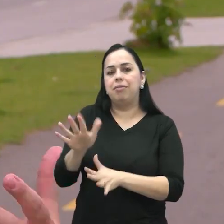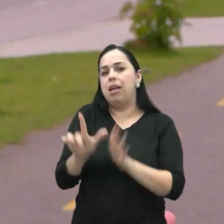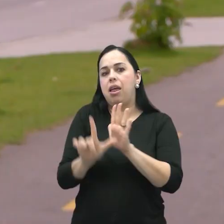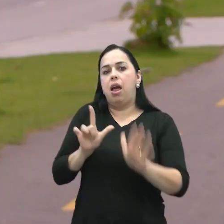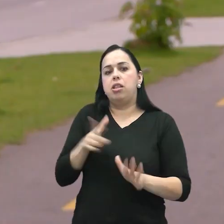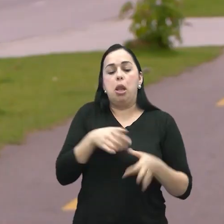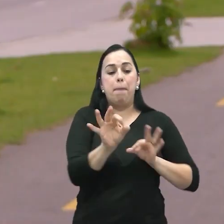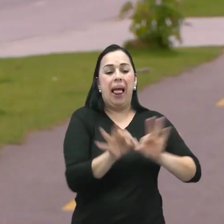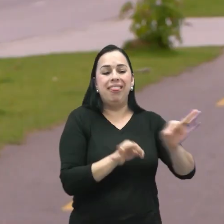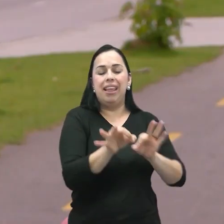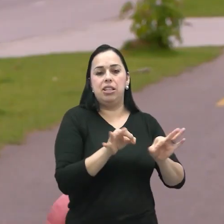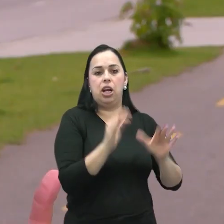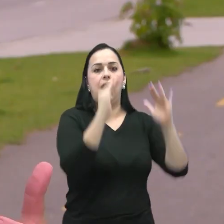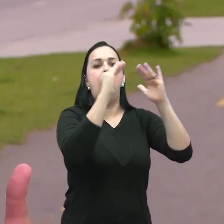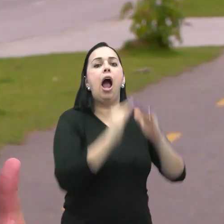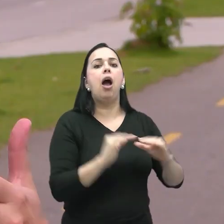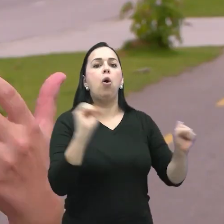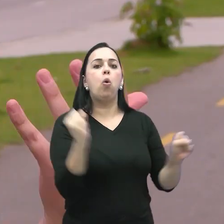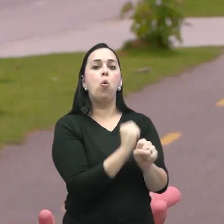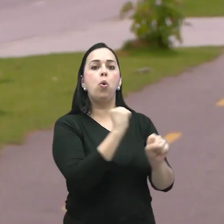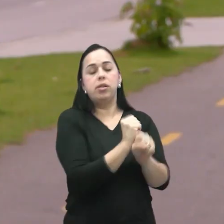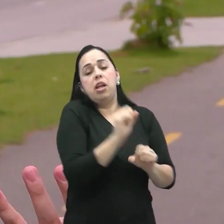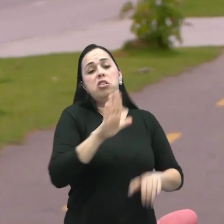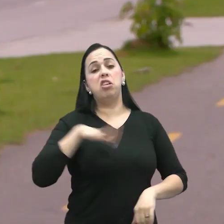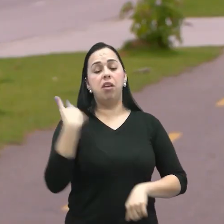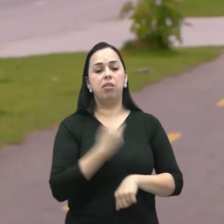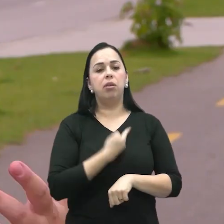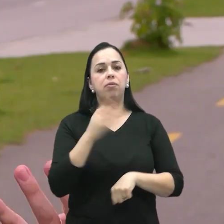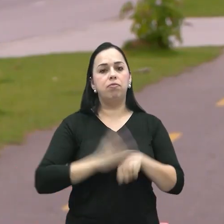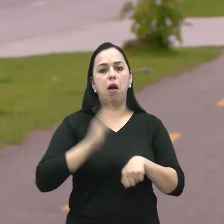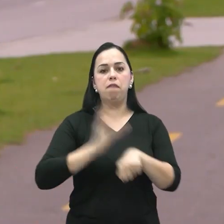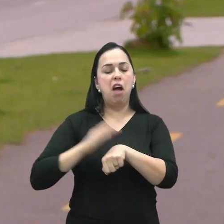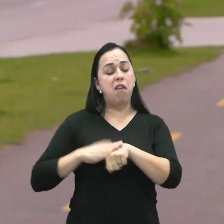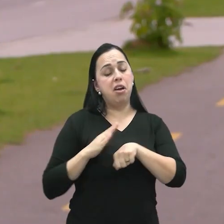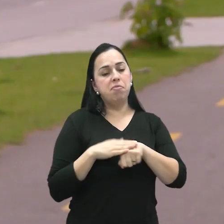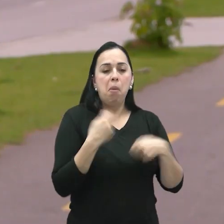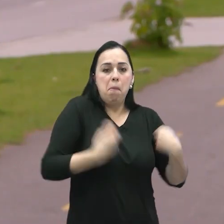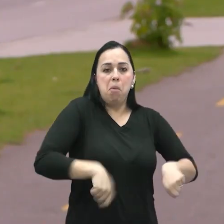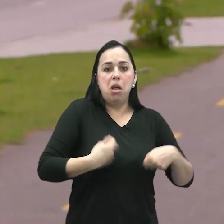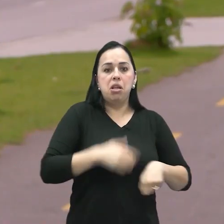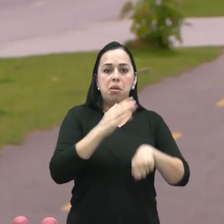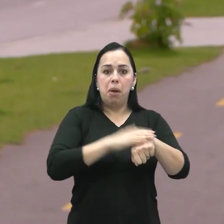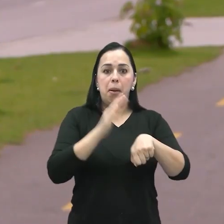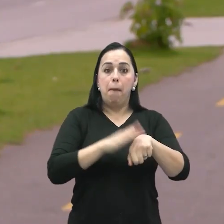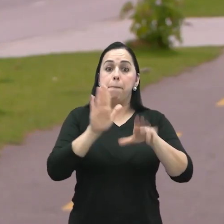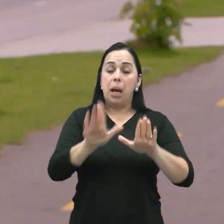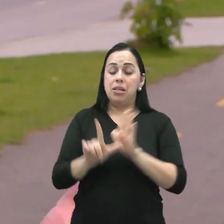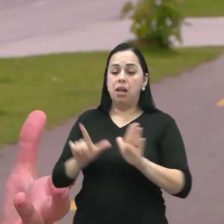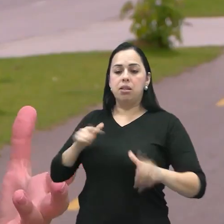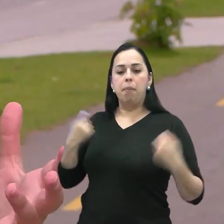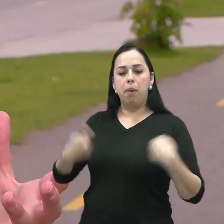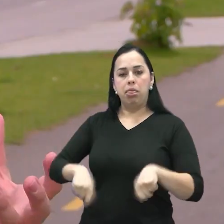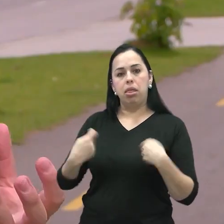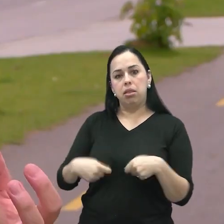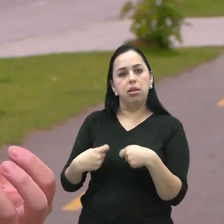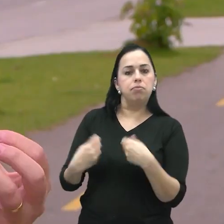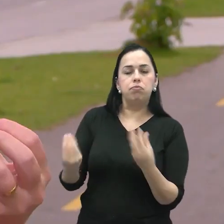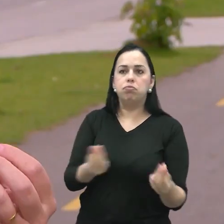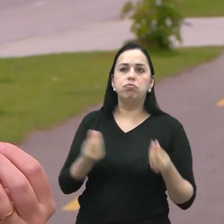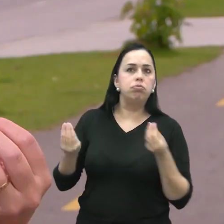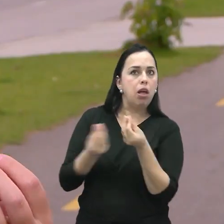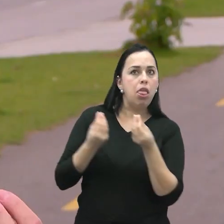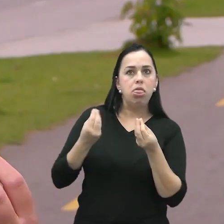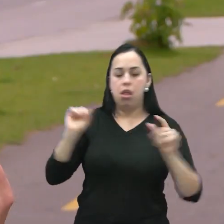tem um planejamento, né? A gente simplesmente faz de acordo com a nossa necessidade, só que precisa ser